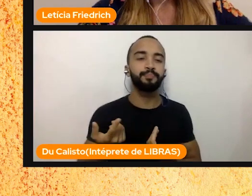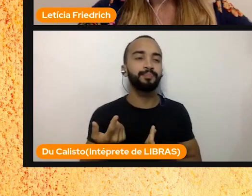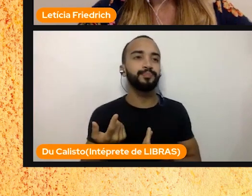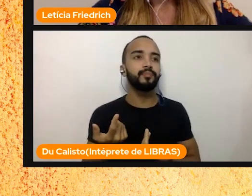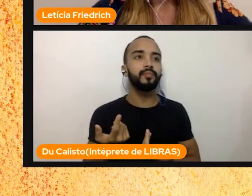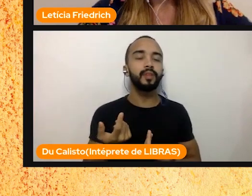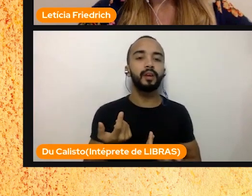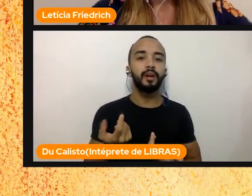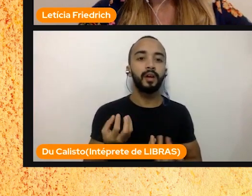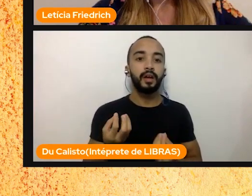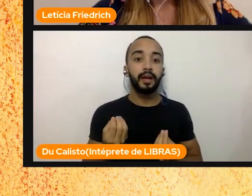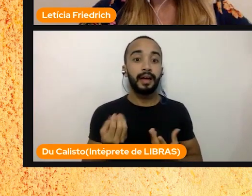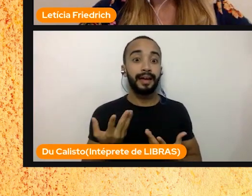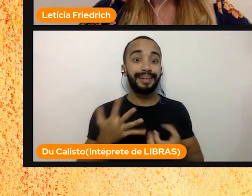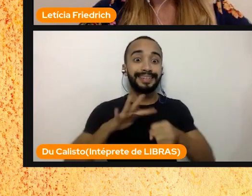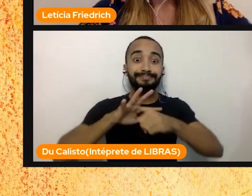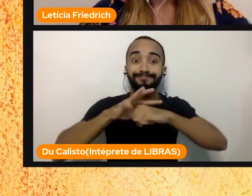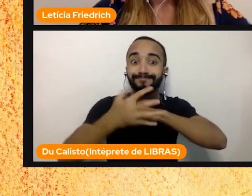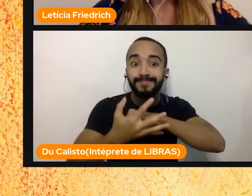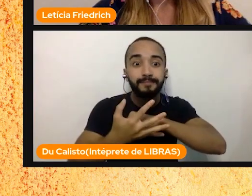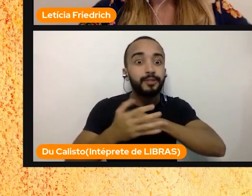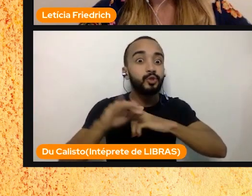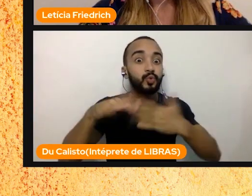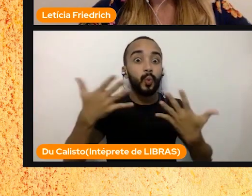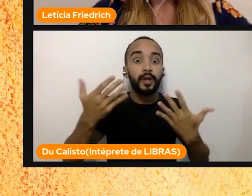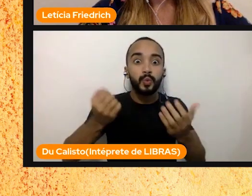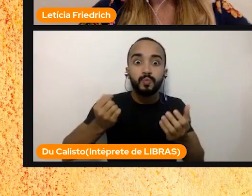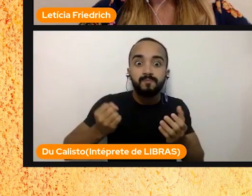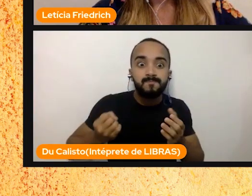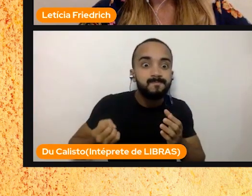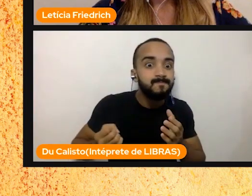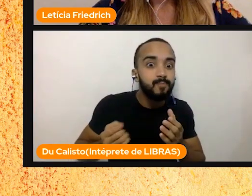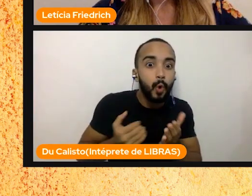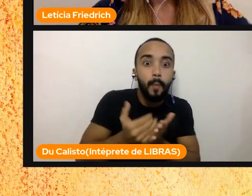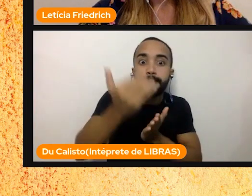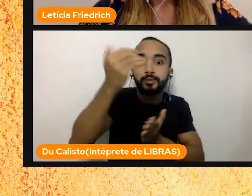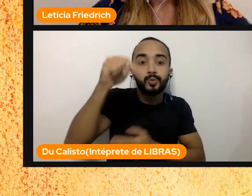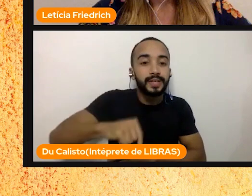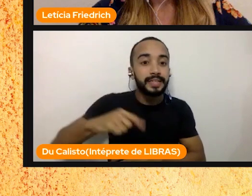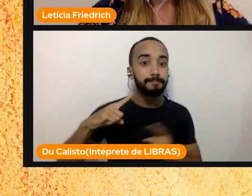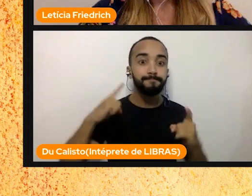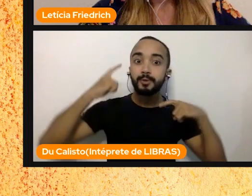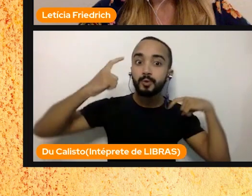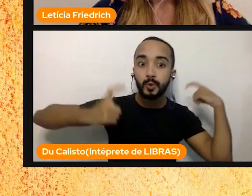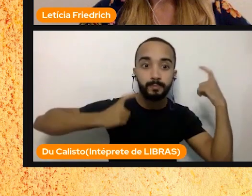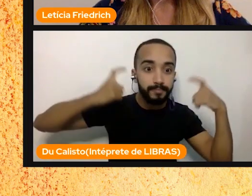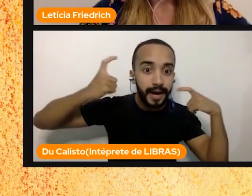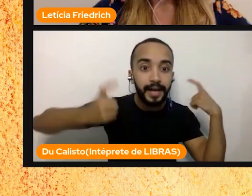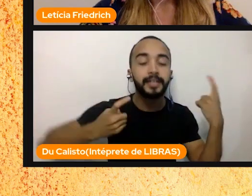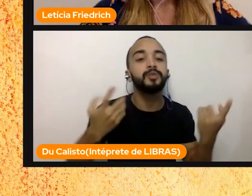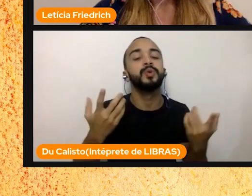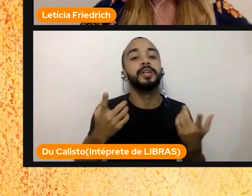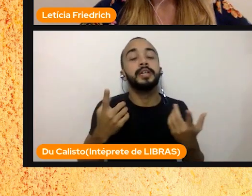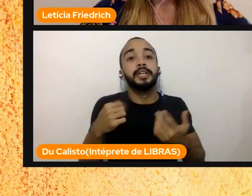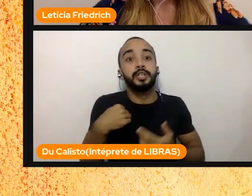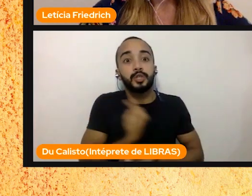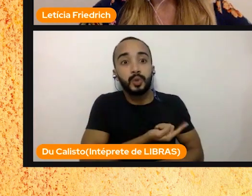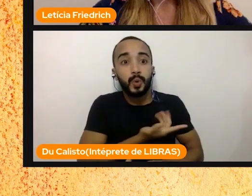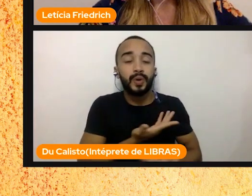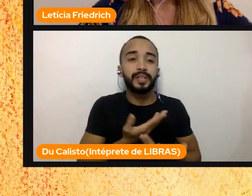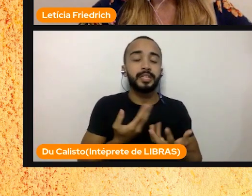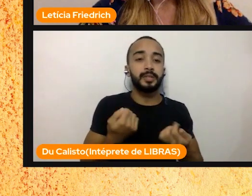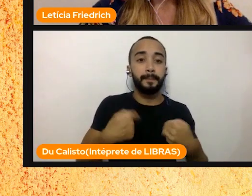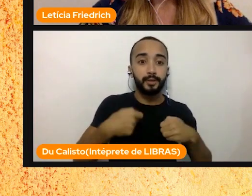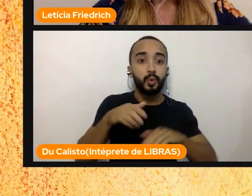própria doença, assim, todo mundo muito preocupado e tal. Então, a gente teve alguns percalços ali logo no início, mas eu acredito que